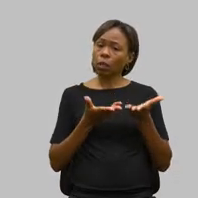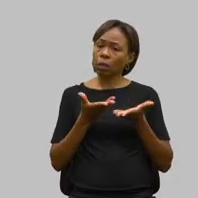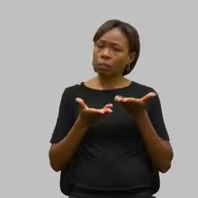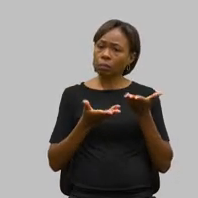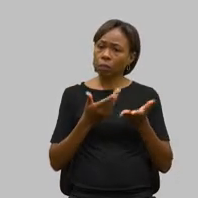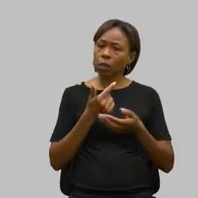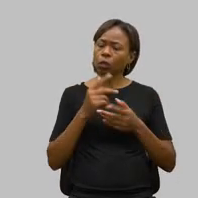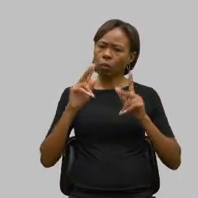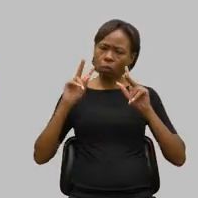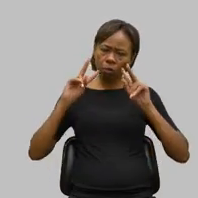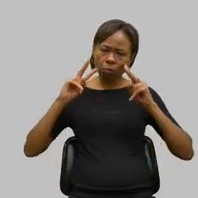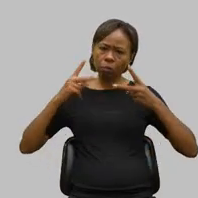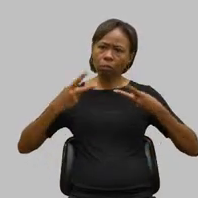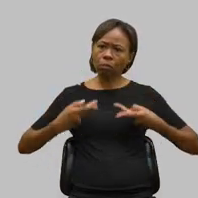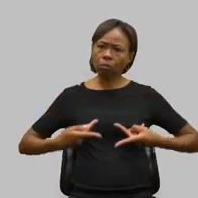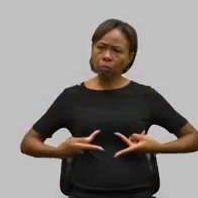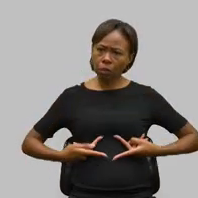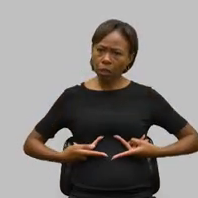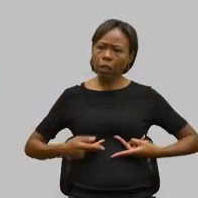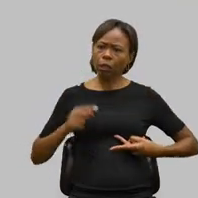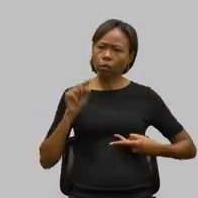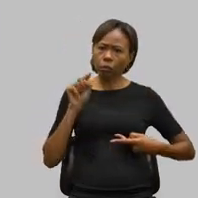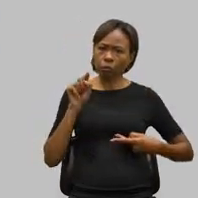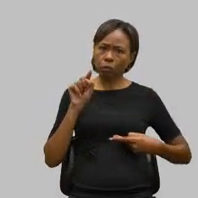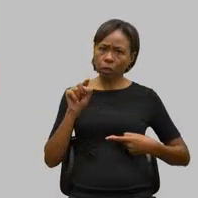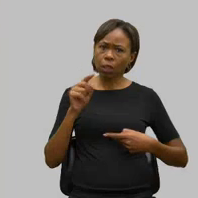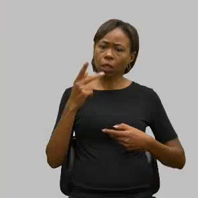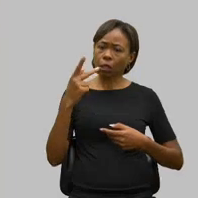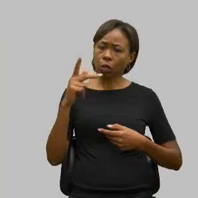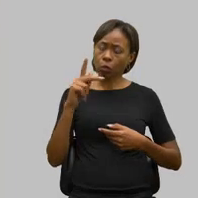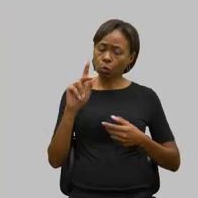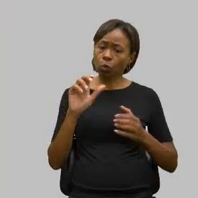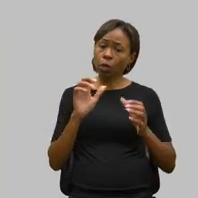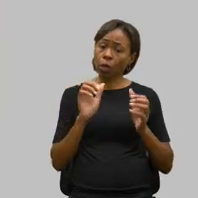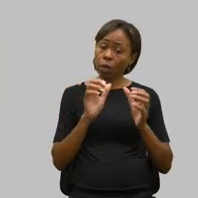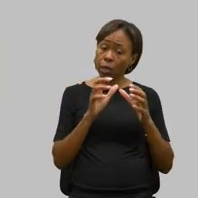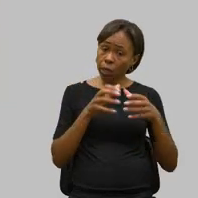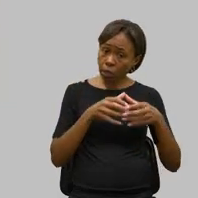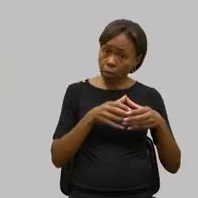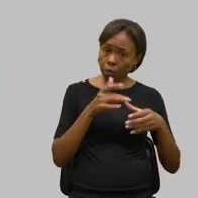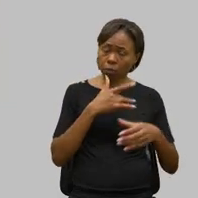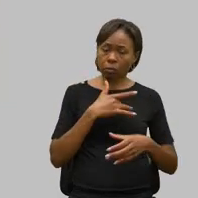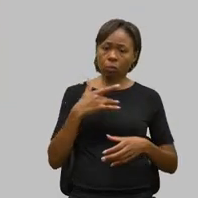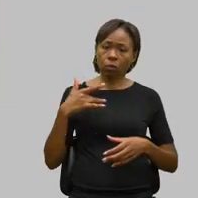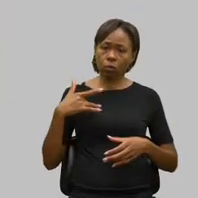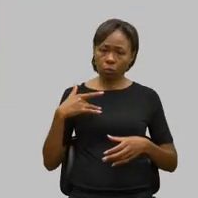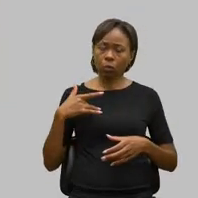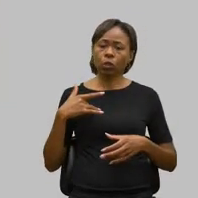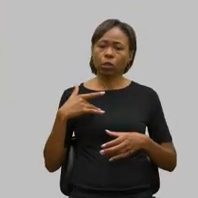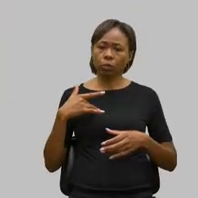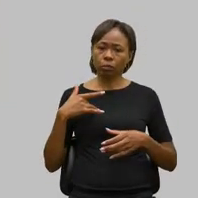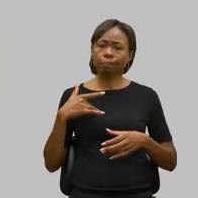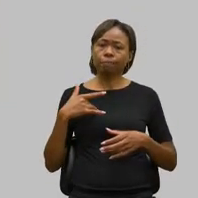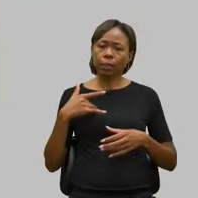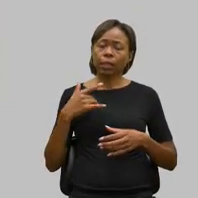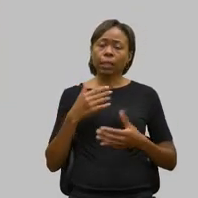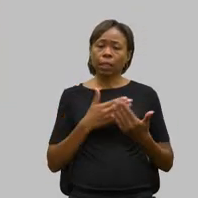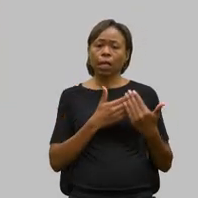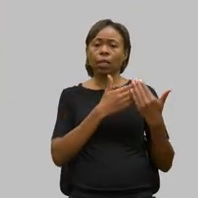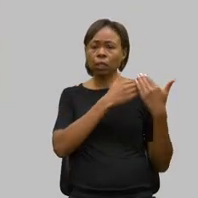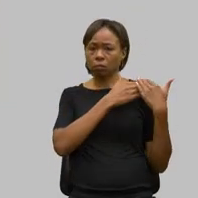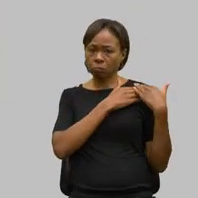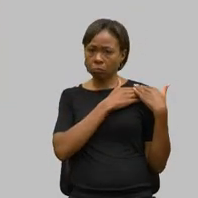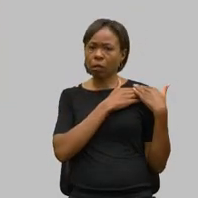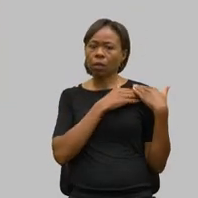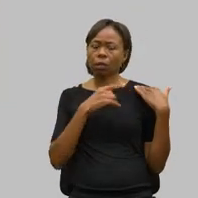que tanto o senhor, bem como toda a equipe da Secretaria de Saúde tem enfrentado essa missão, que é